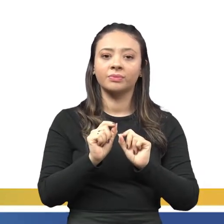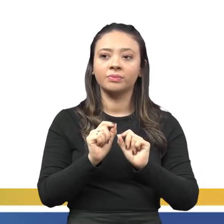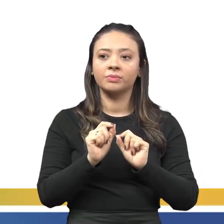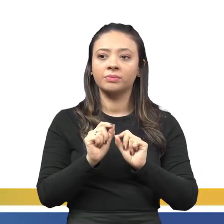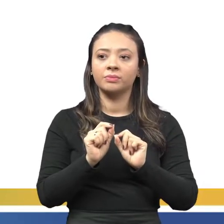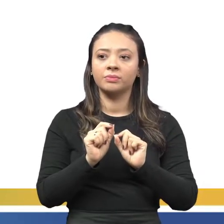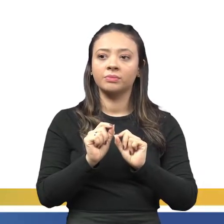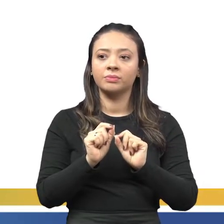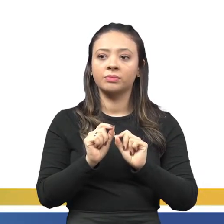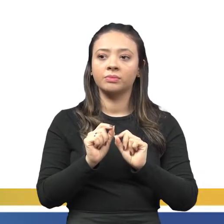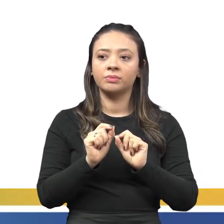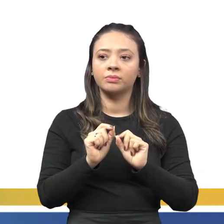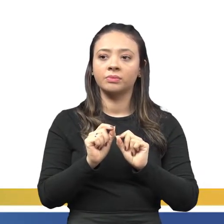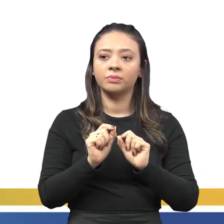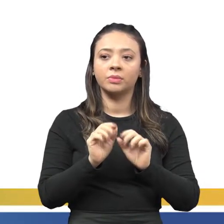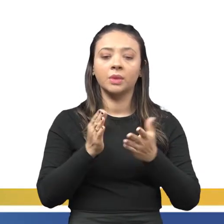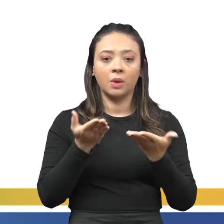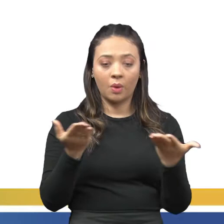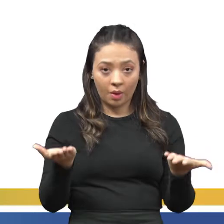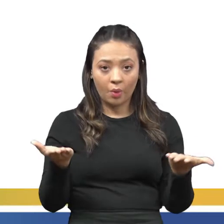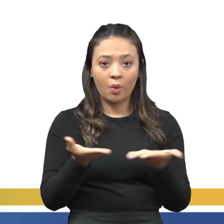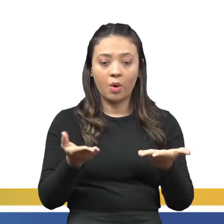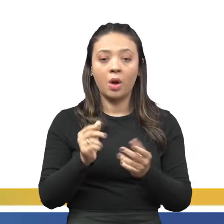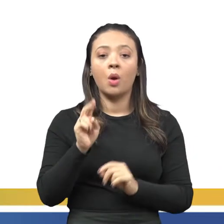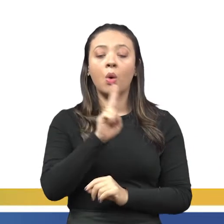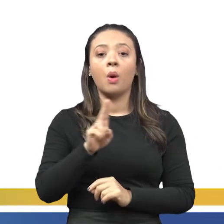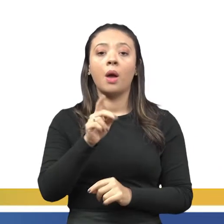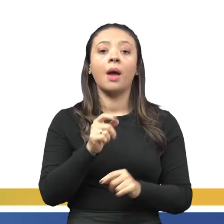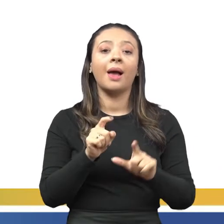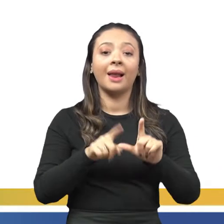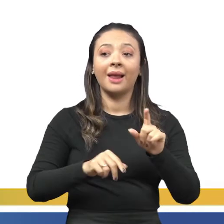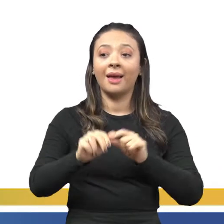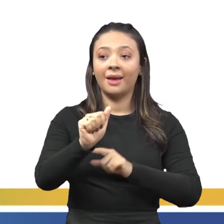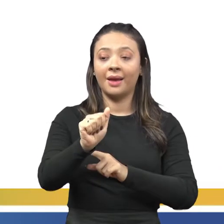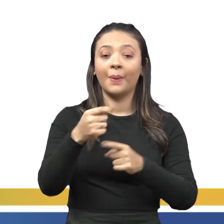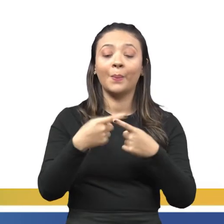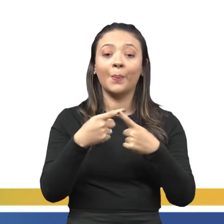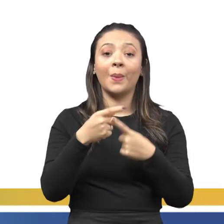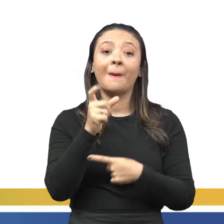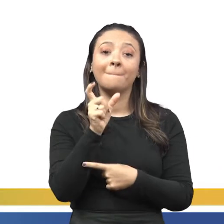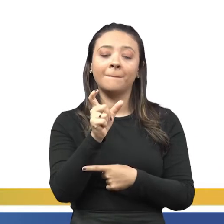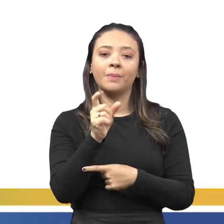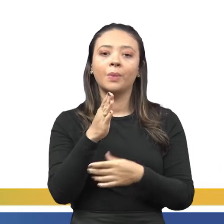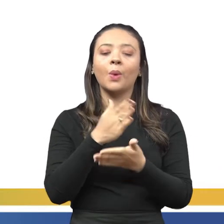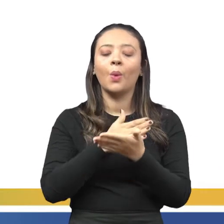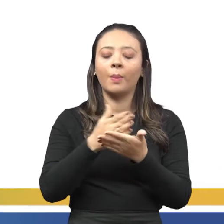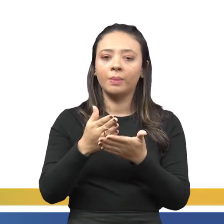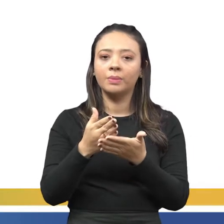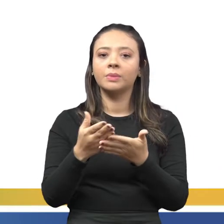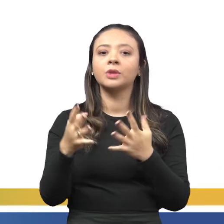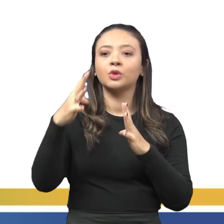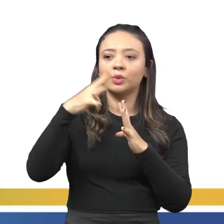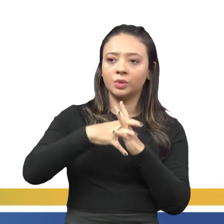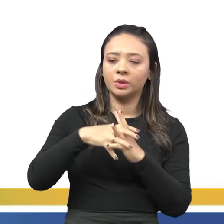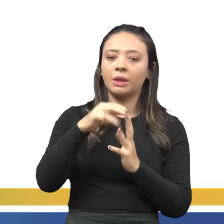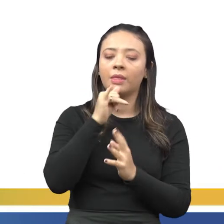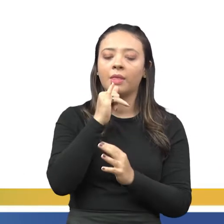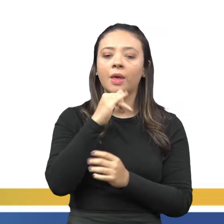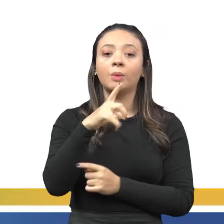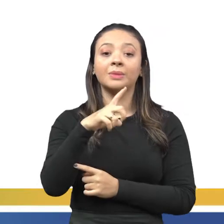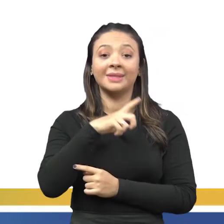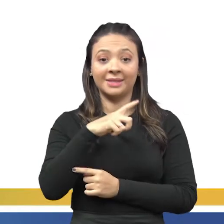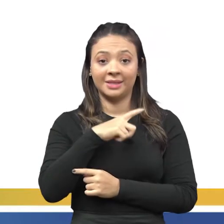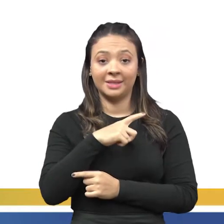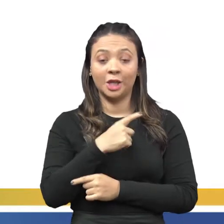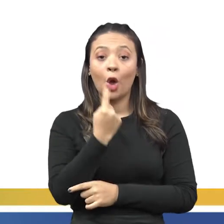fridge. Agora, eu usei o a, porque a palavra começa com consoante. A tradução é há ou existe